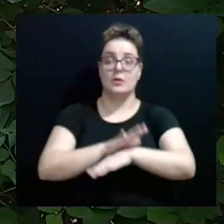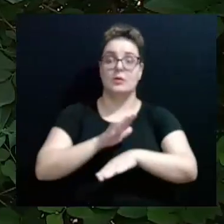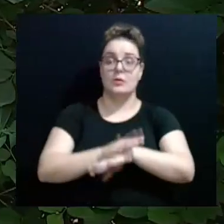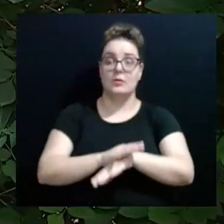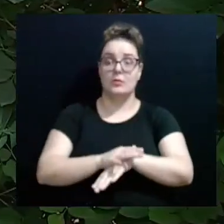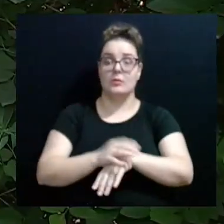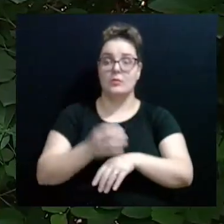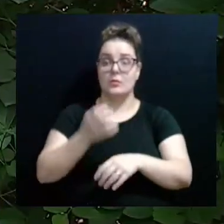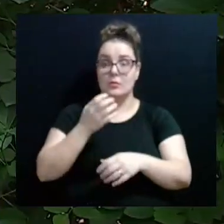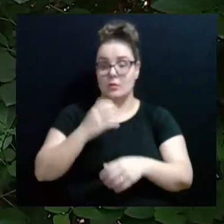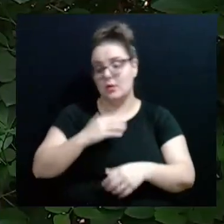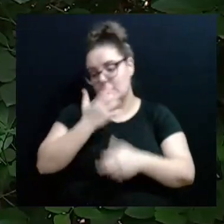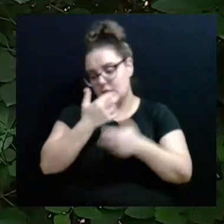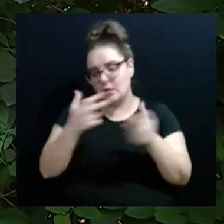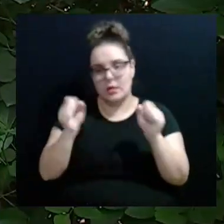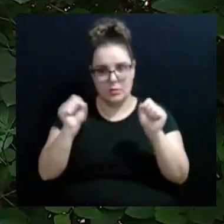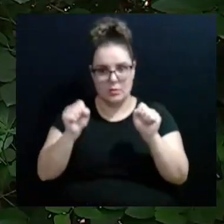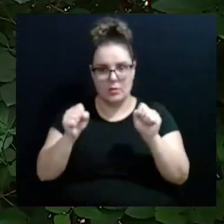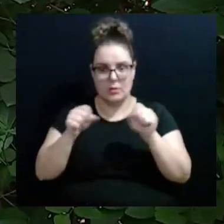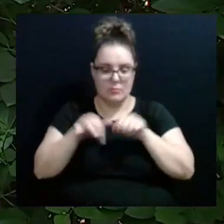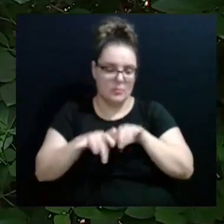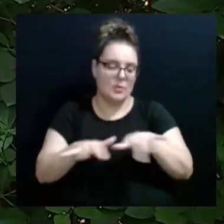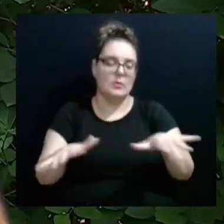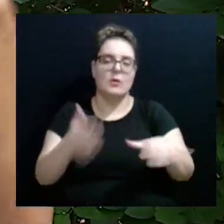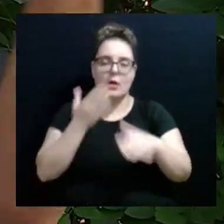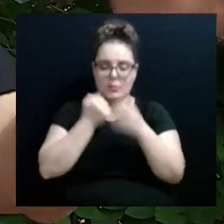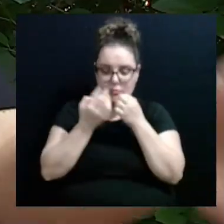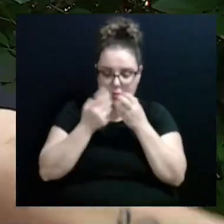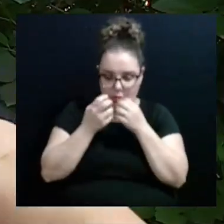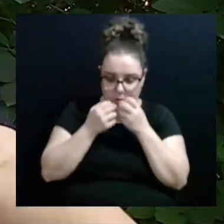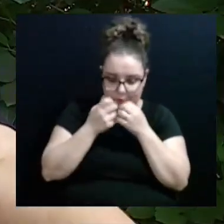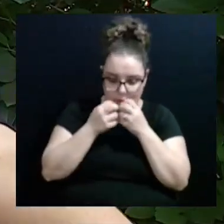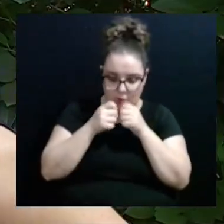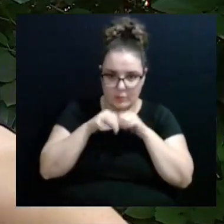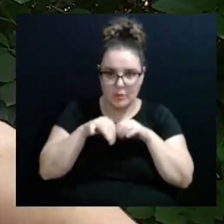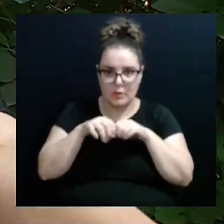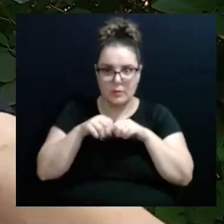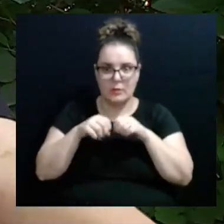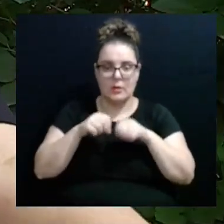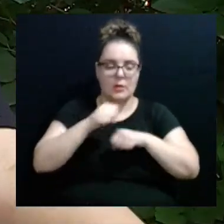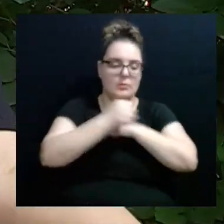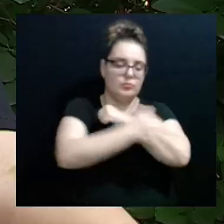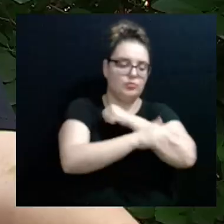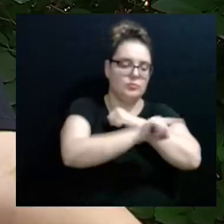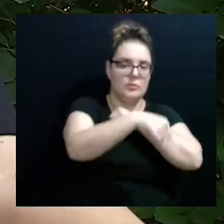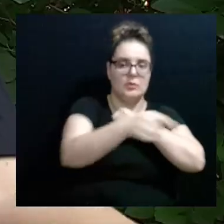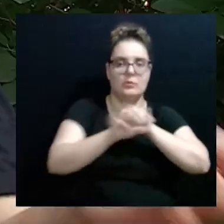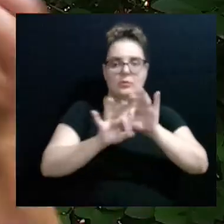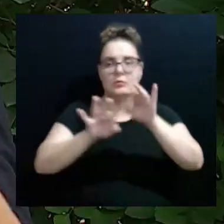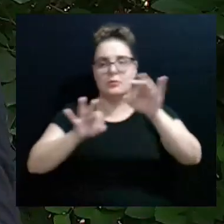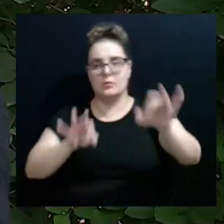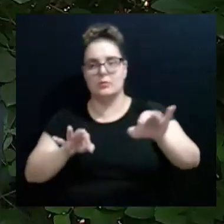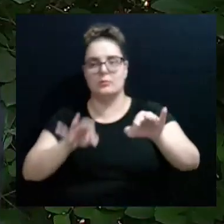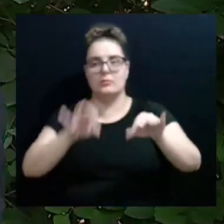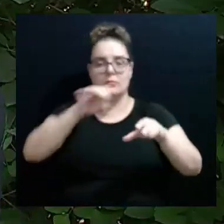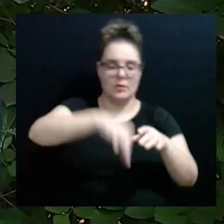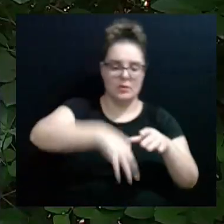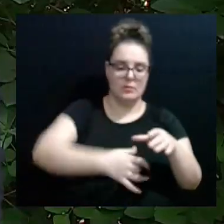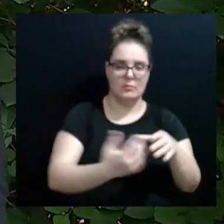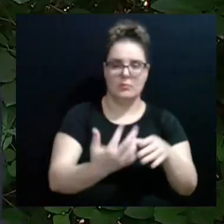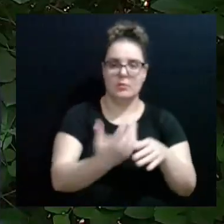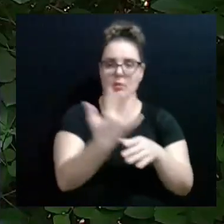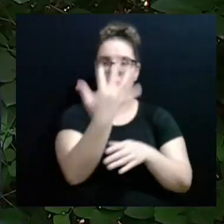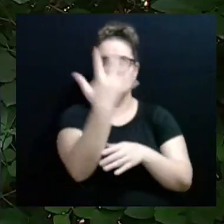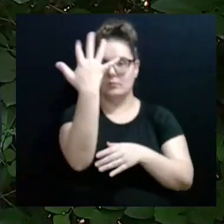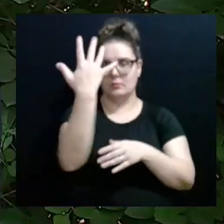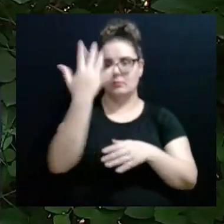fruta e eles acabam comendo a fruta e defecando em um lugar distante e as sementes estão ali dentro. As sementes ficam dormindo,